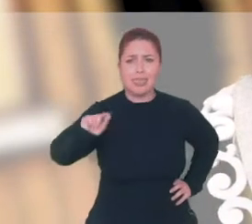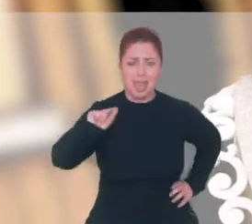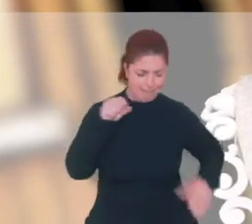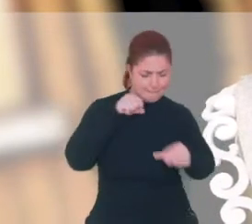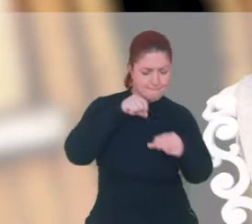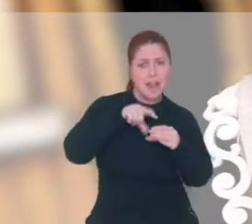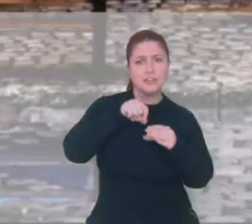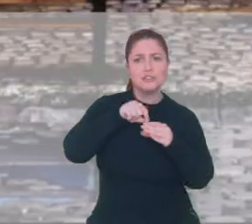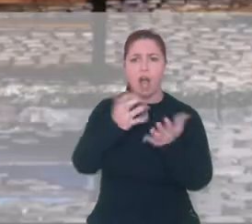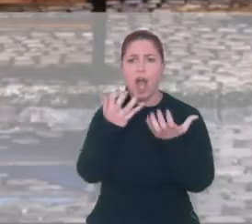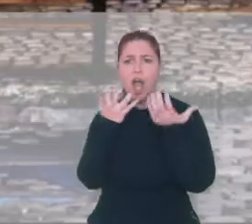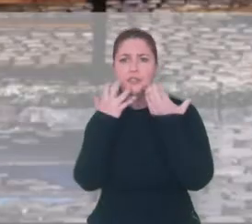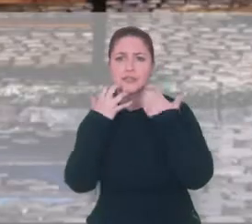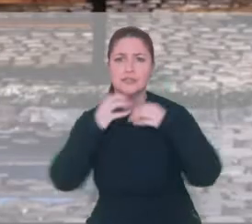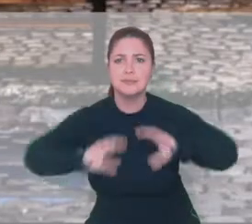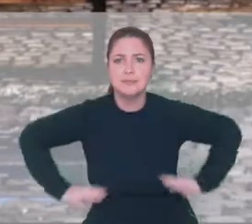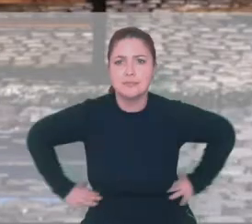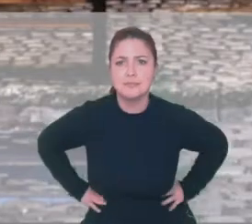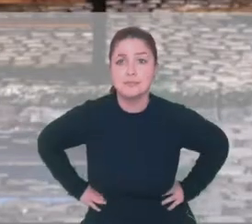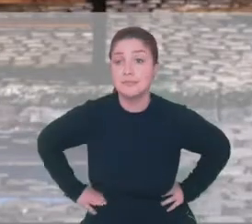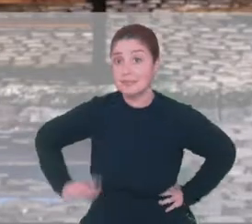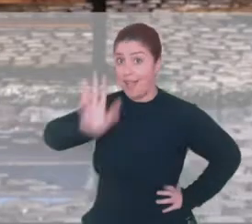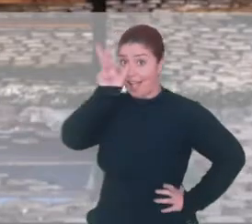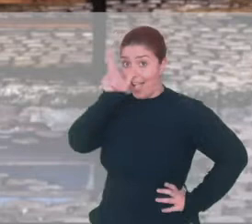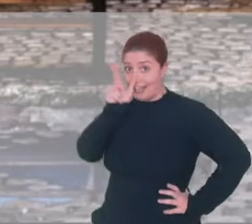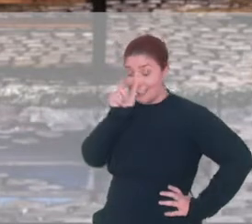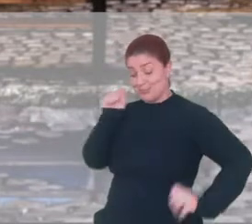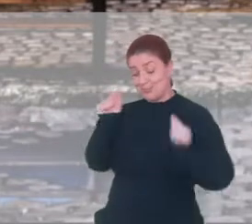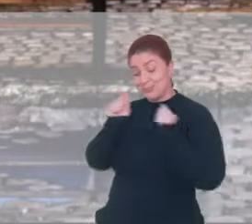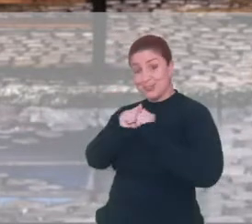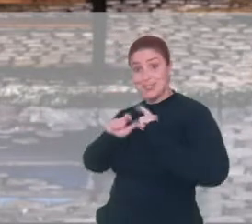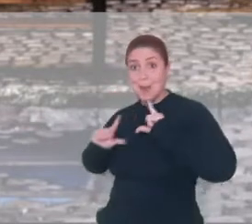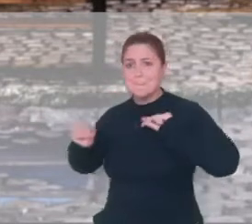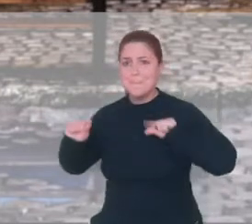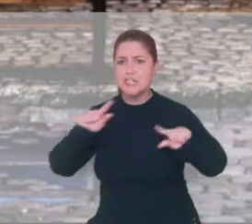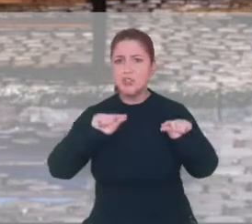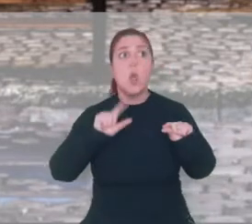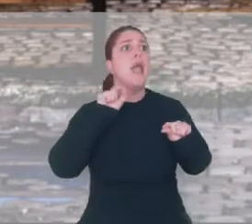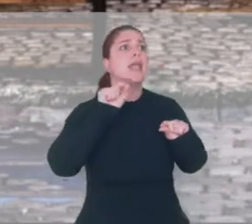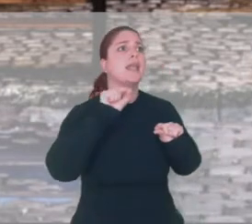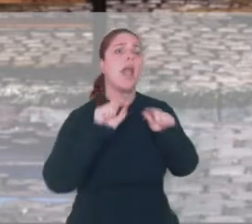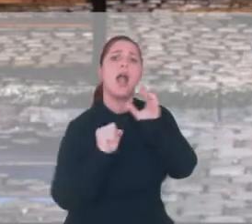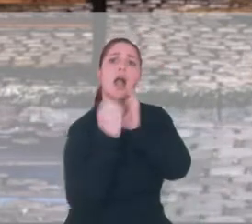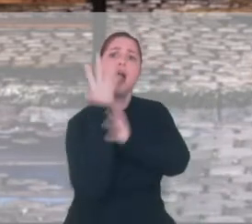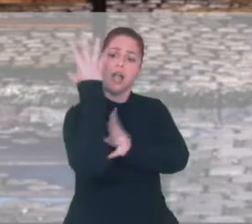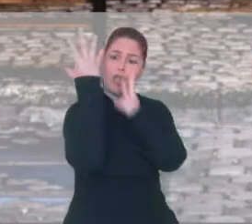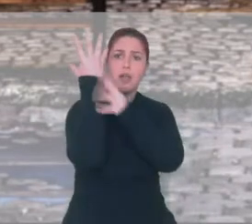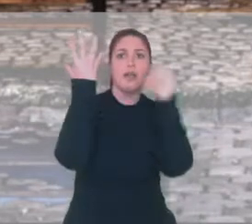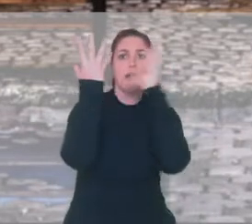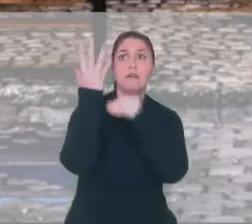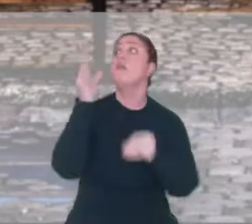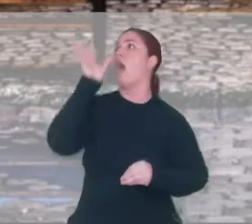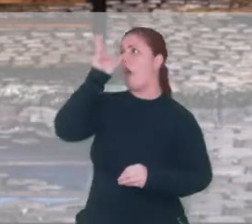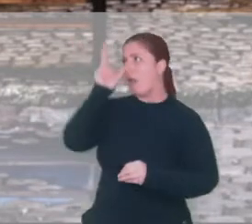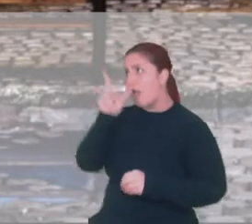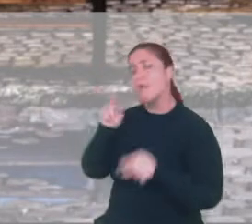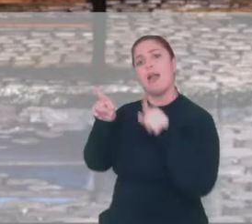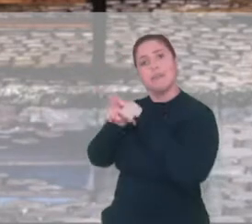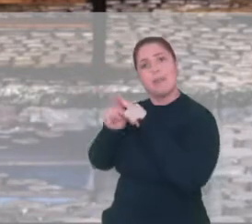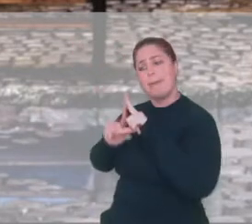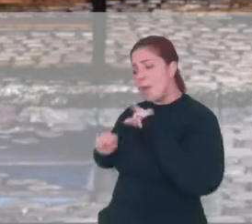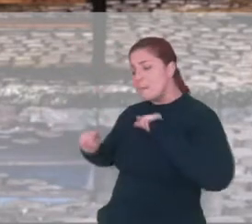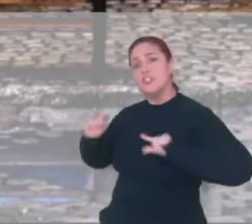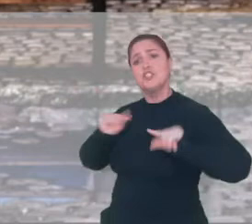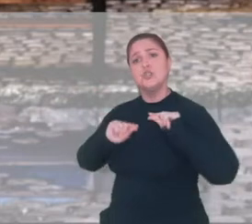plantou o milho? A galinha e os pintinhos. E quem colheu o milho? A galinha e os pintinhos.